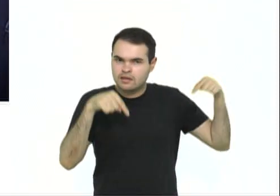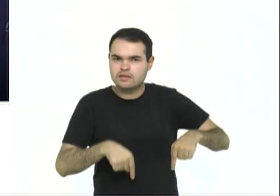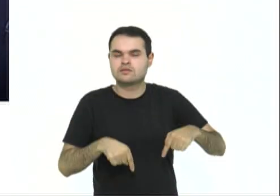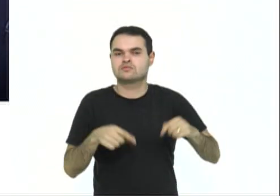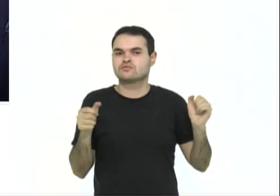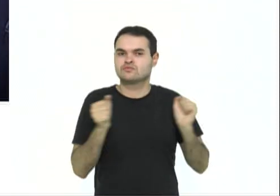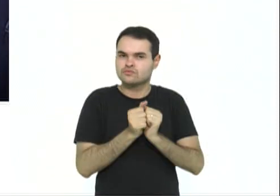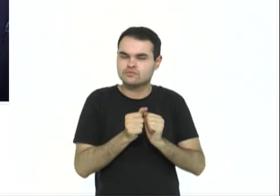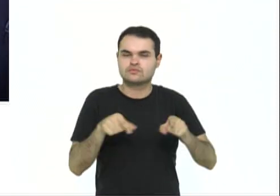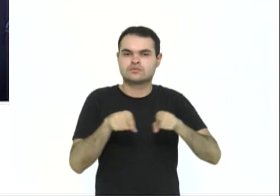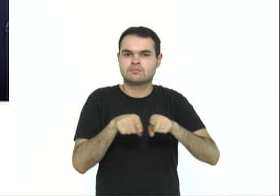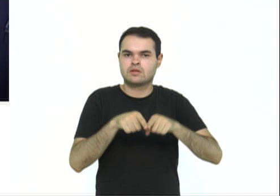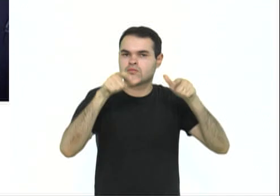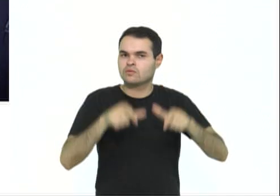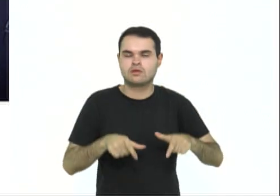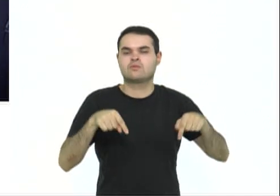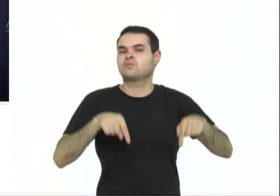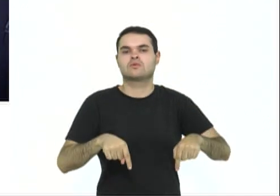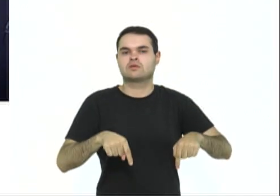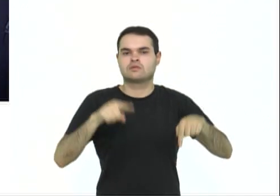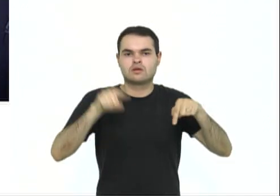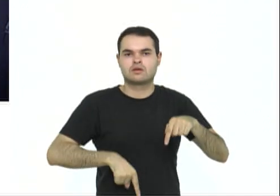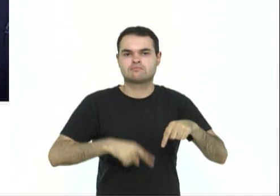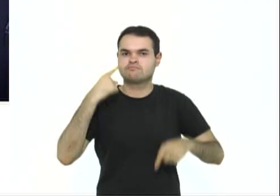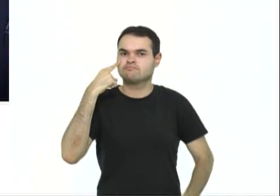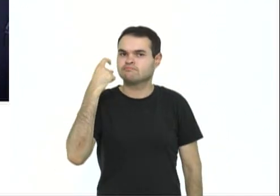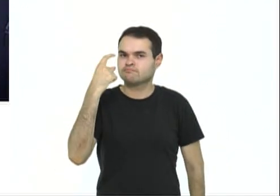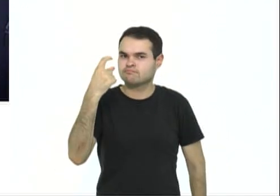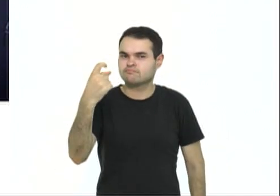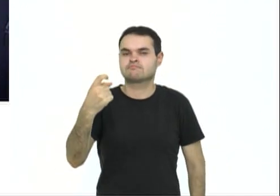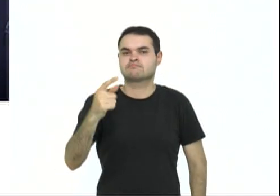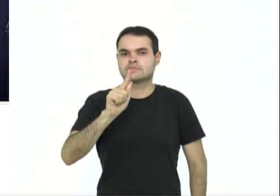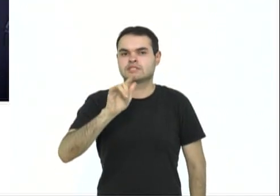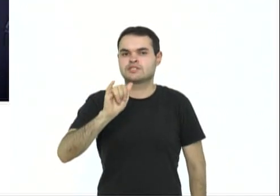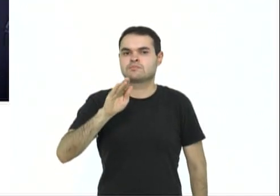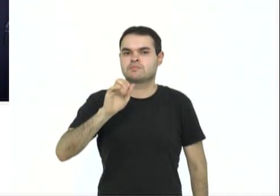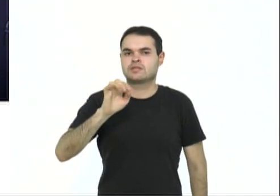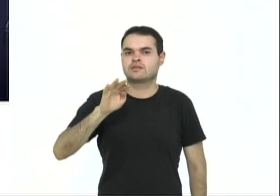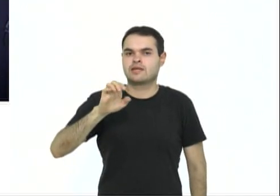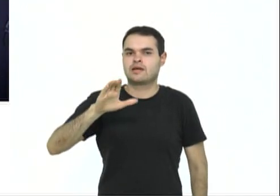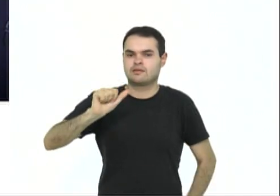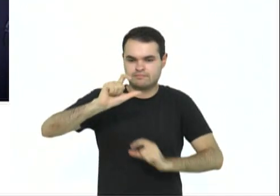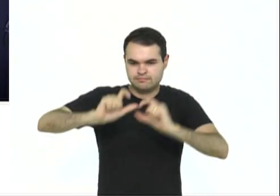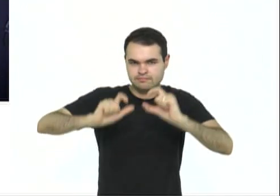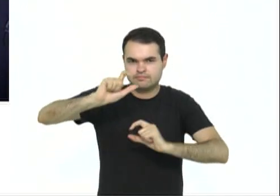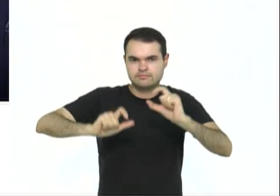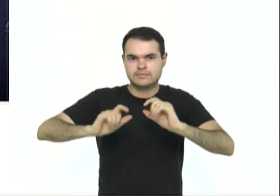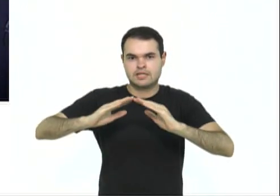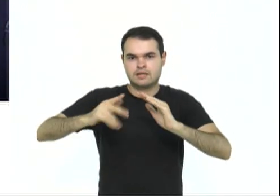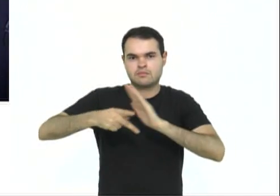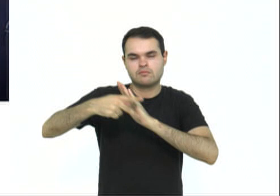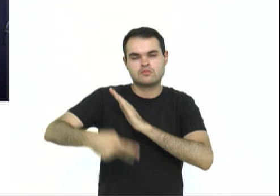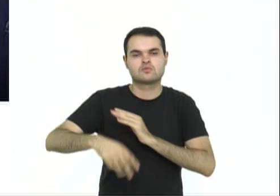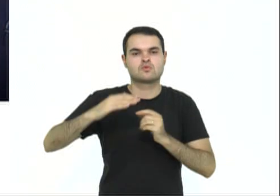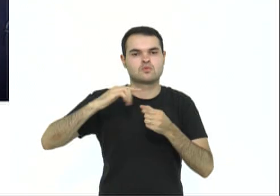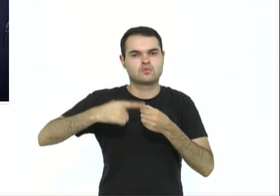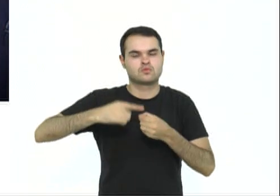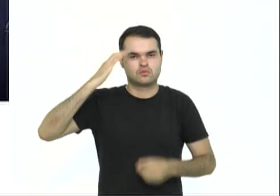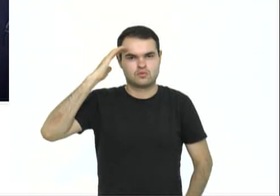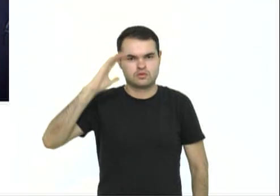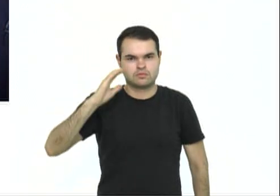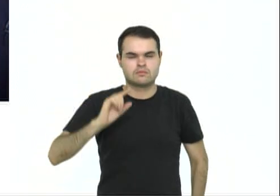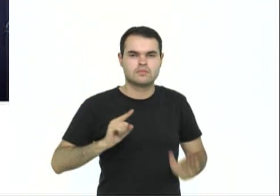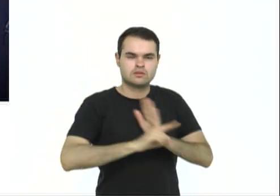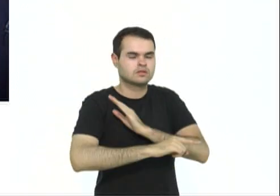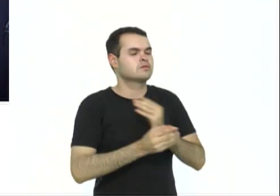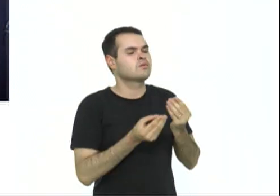né, nesse local tão interessante quanto a Gibiteca. Eu queria primeiro, André, te perguntar assim,